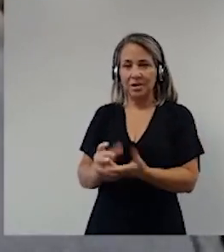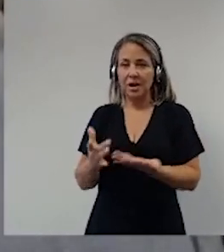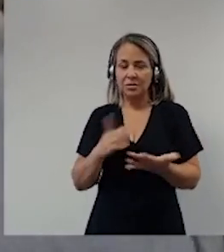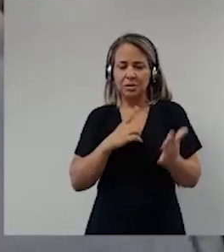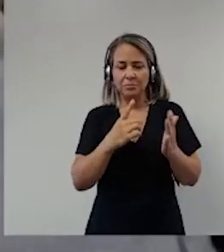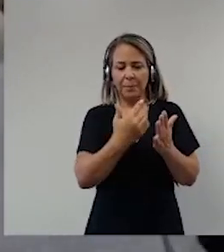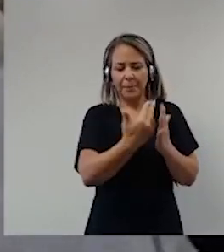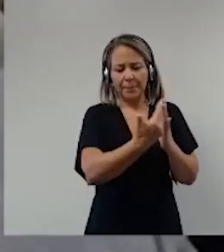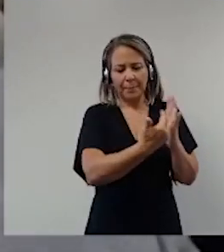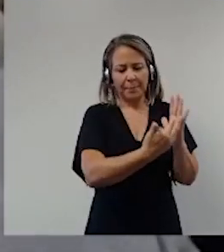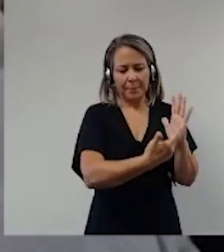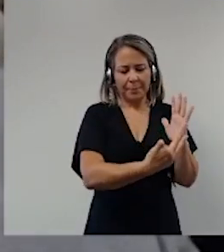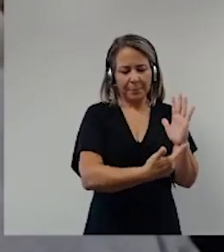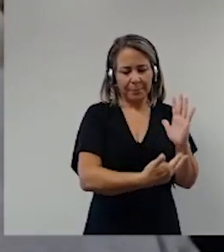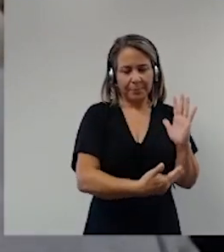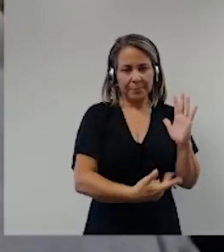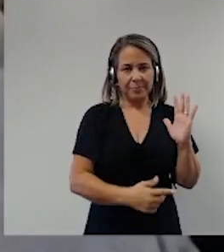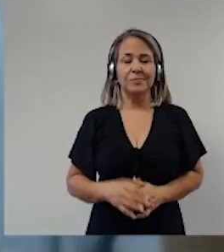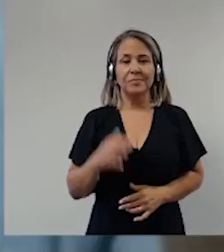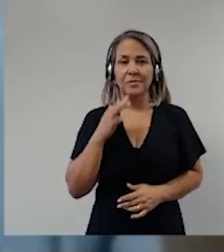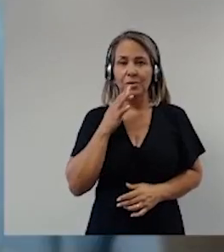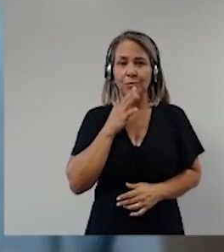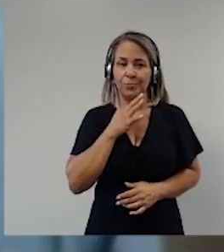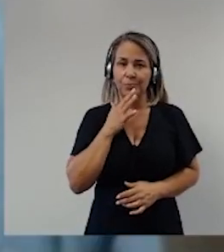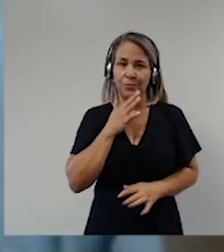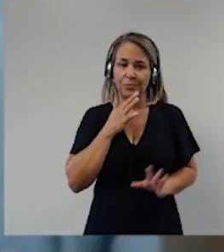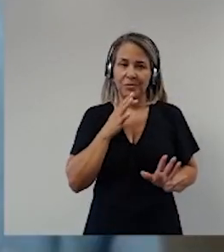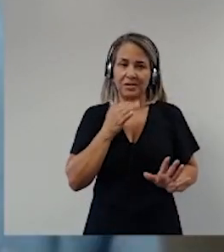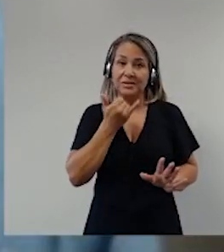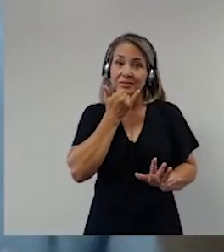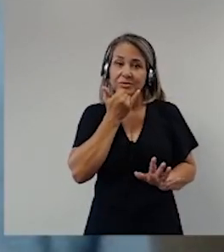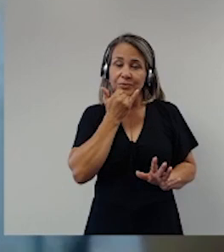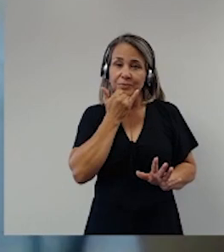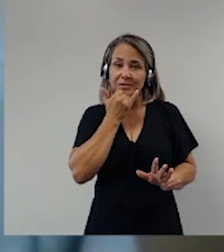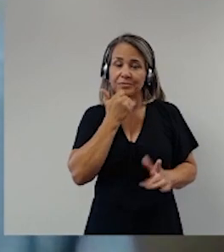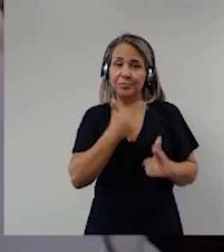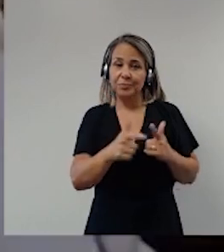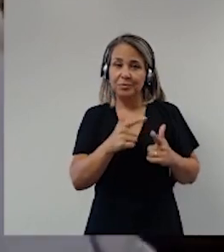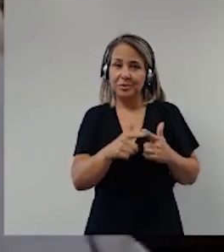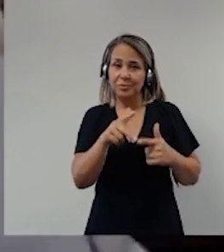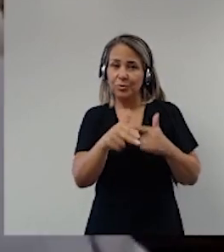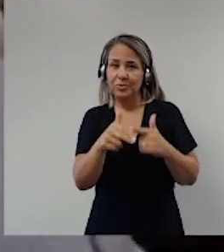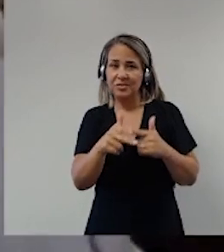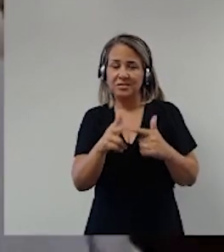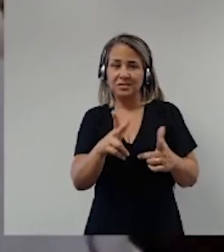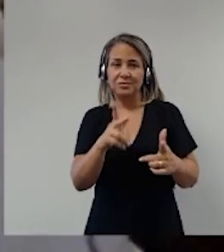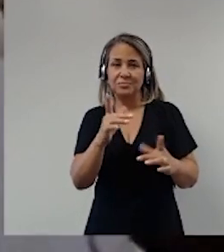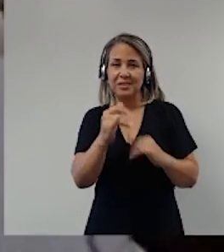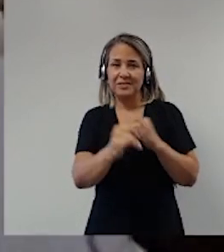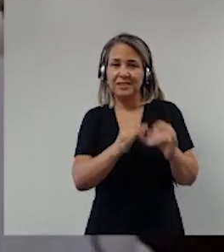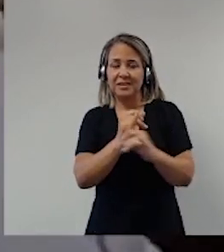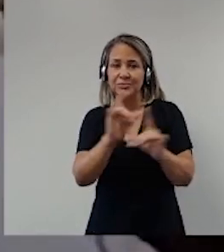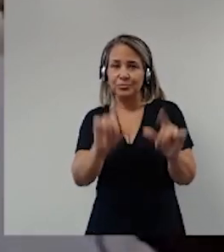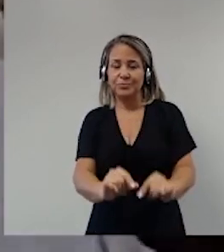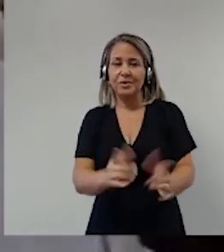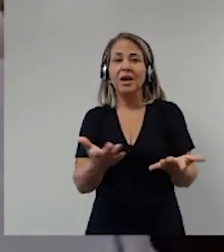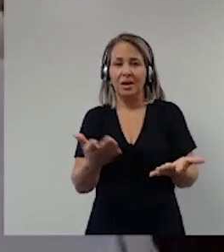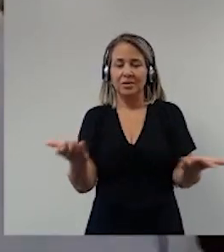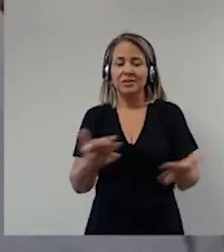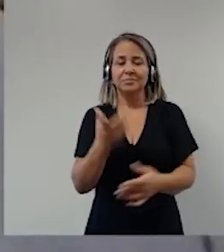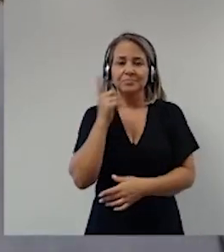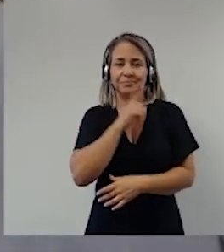de diversos dispositivos. Tive um problema de conexão, estão me ouvindo? Agora estamos,